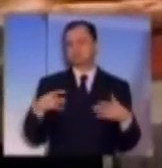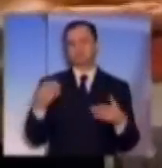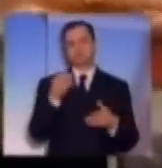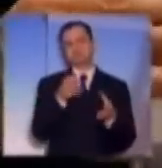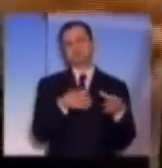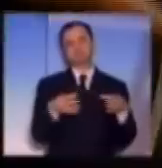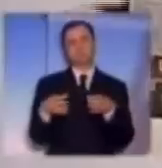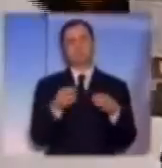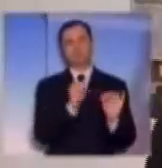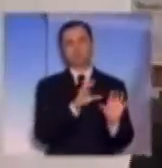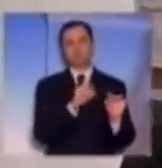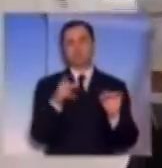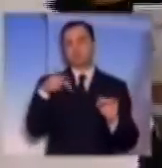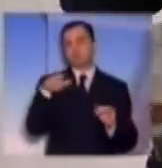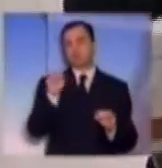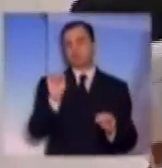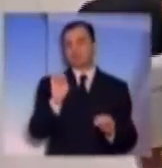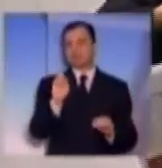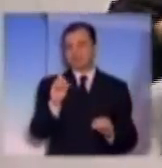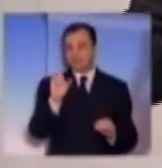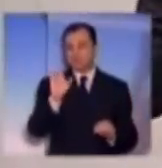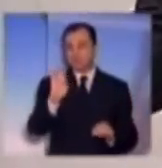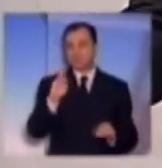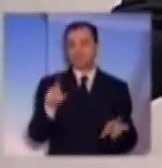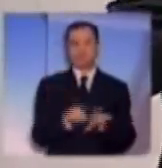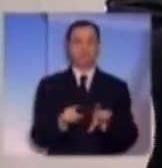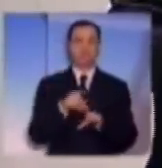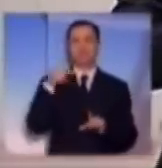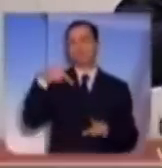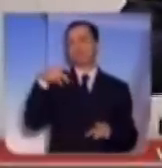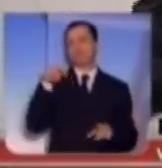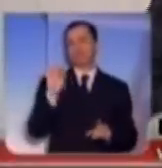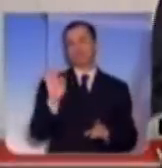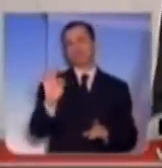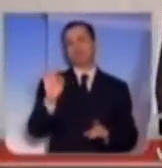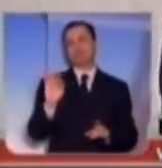área da educação, tanto do PSDB aqui em São Paulo, como também do PT